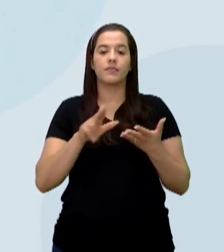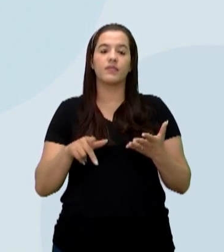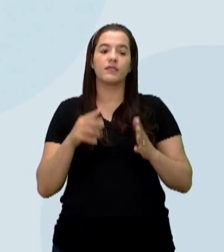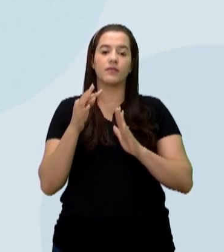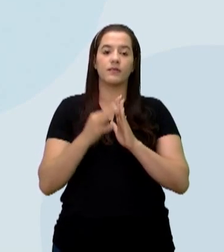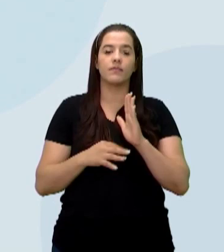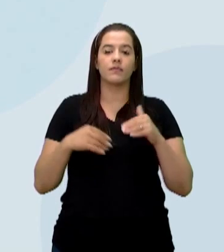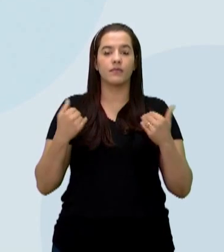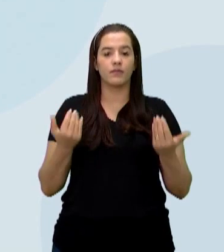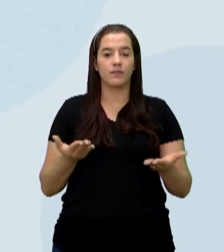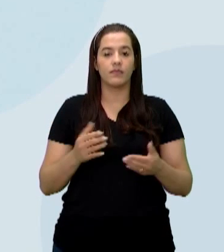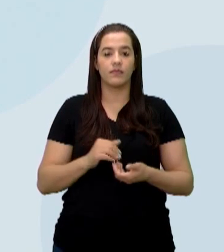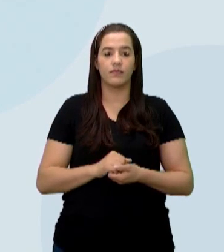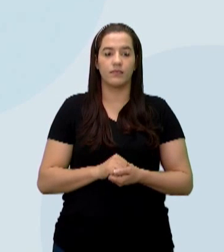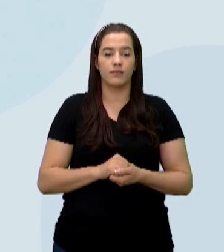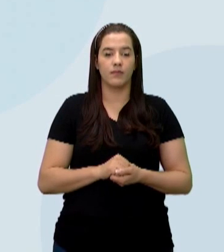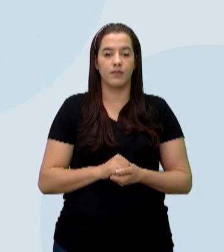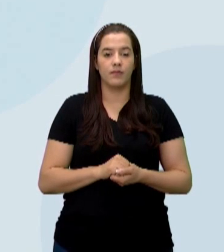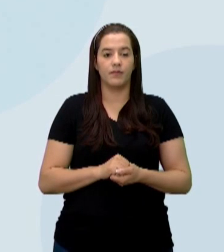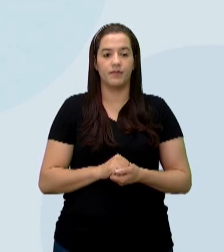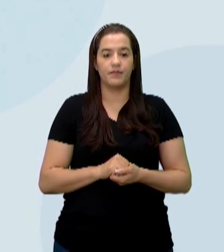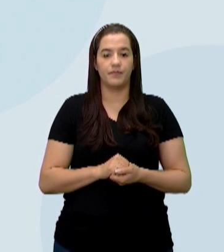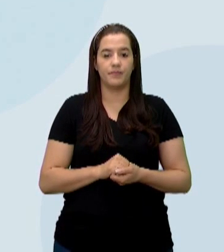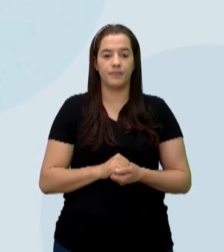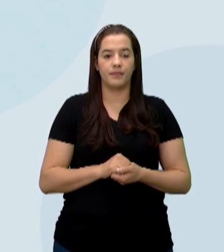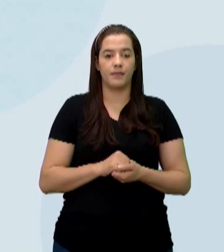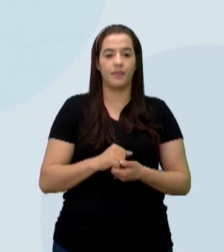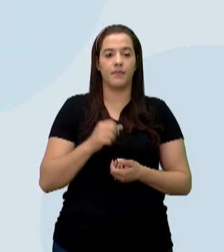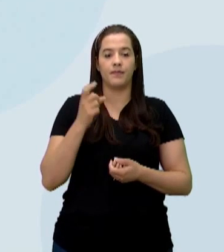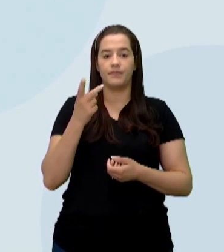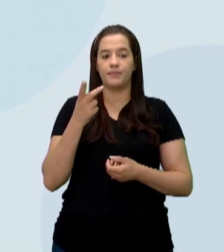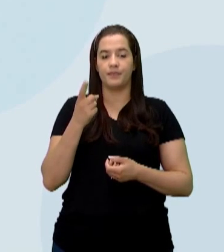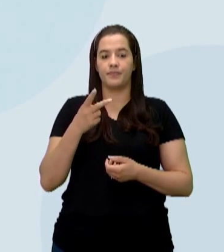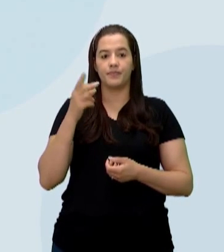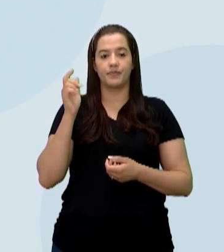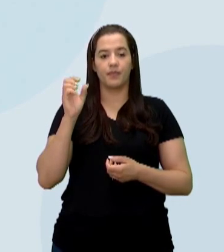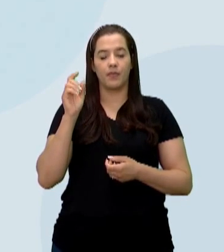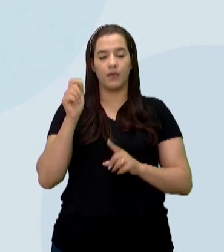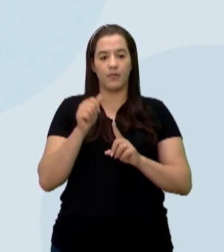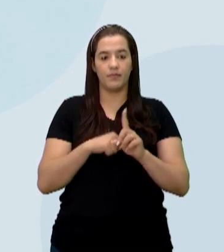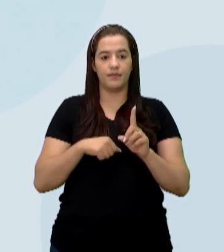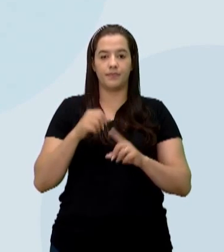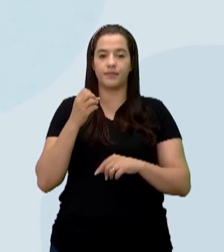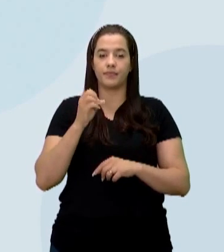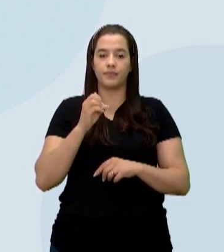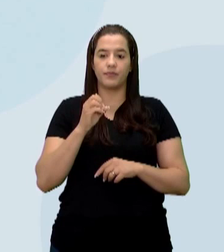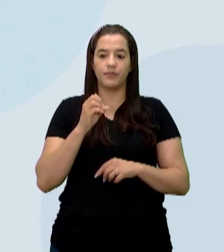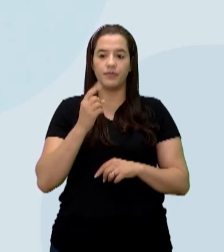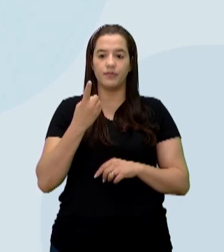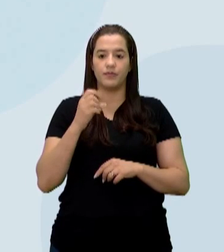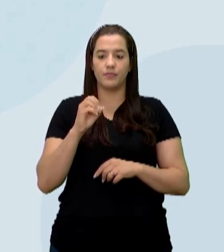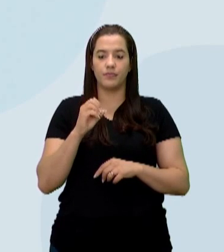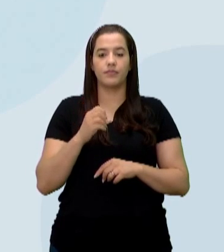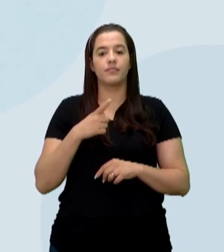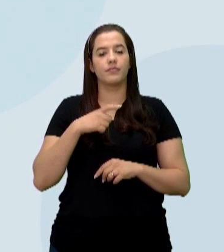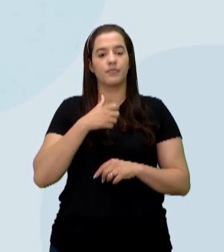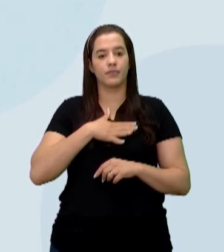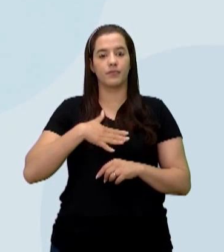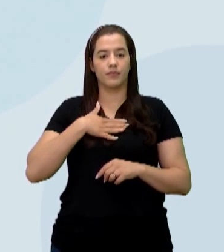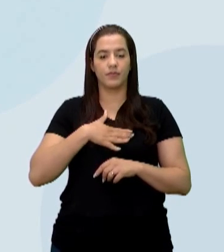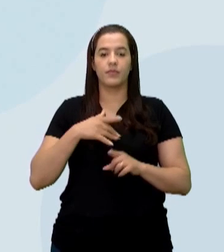é esse? Então vamos lá, primeiro texto. Texto 1, então, 12/10, dia do descobrimento da América e dia